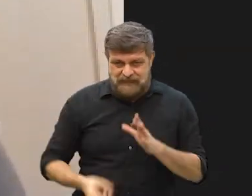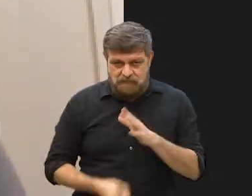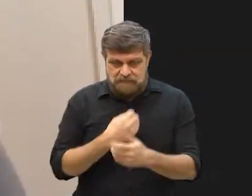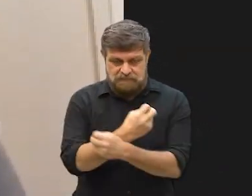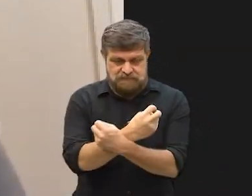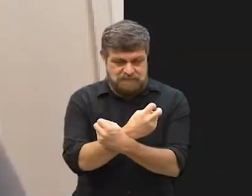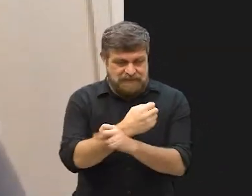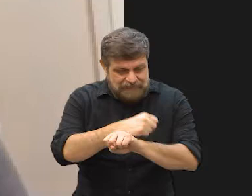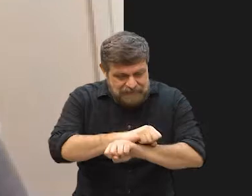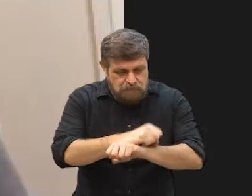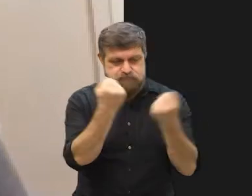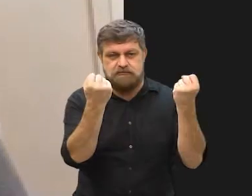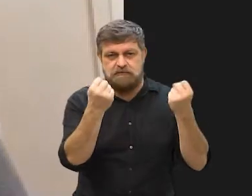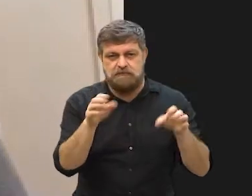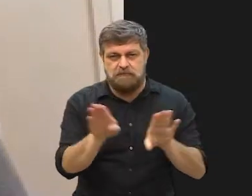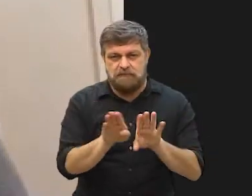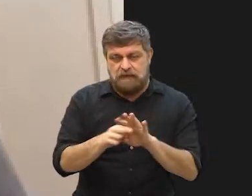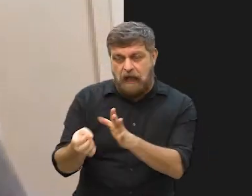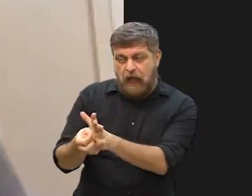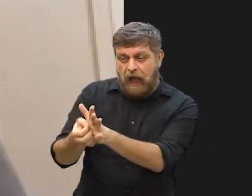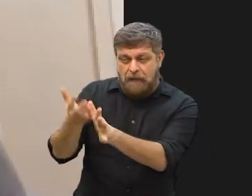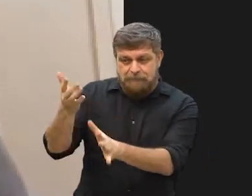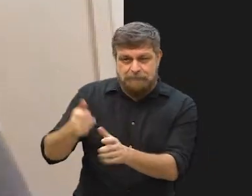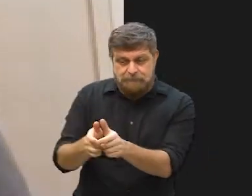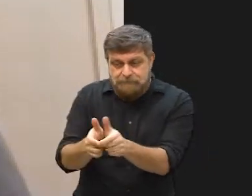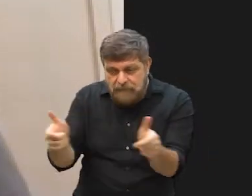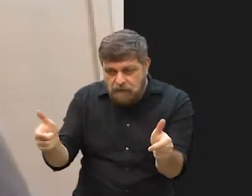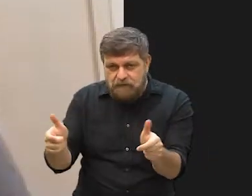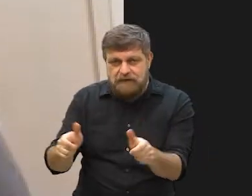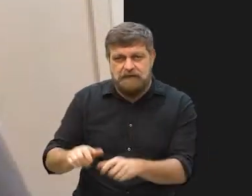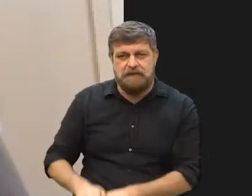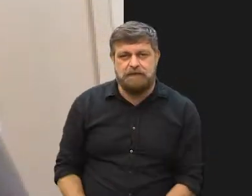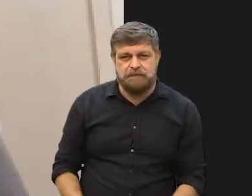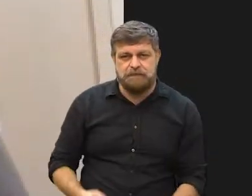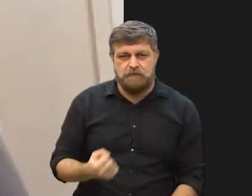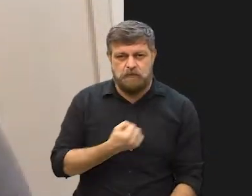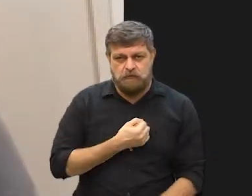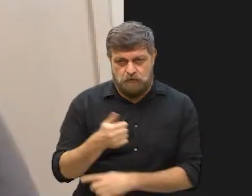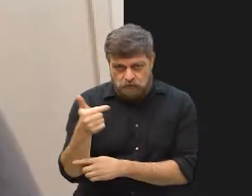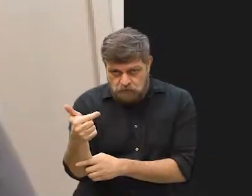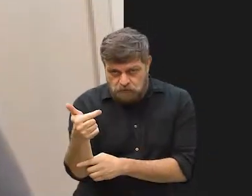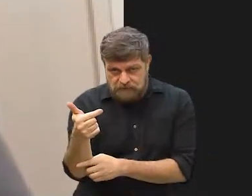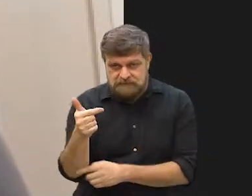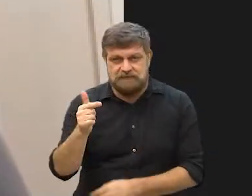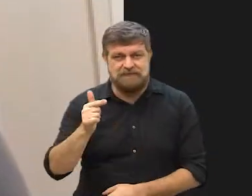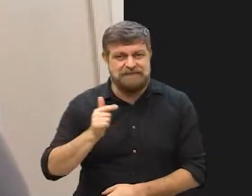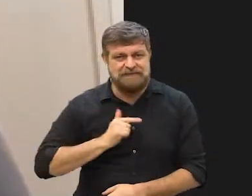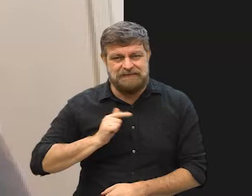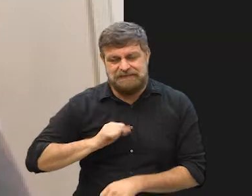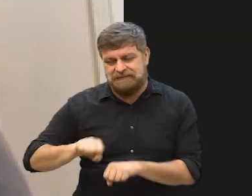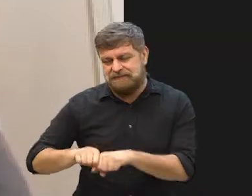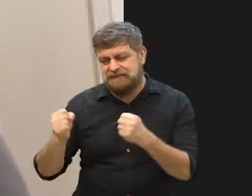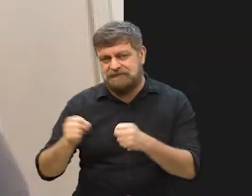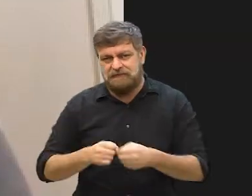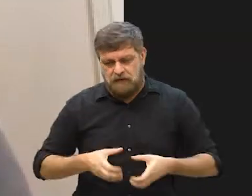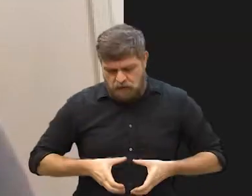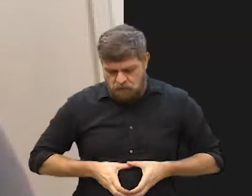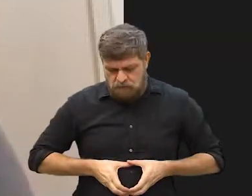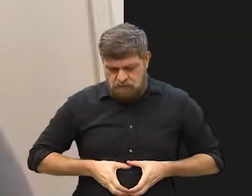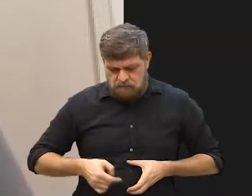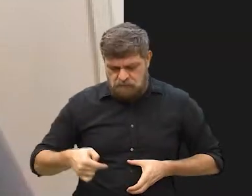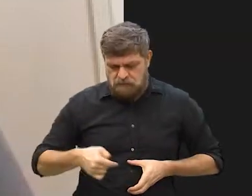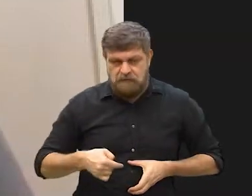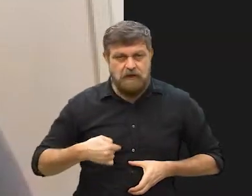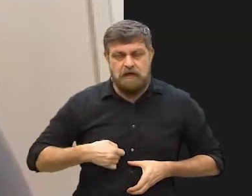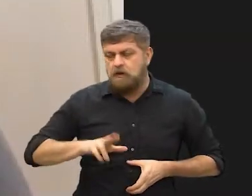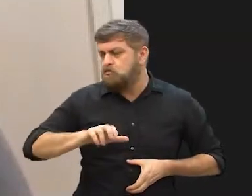não tantas, porque a maioria dos casos, do tipo 2, por exemplo, eles têm fraturas no útero, e no